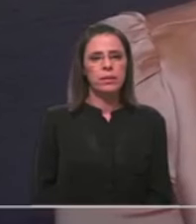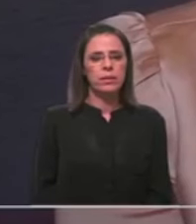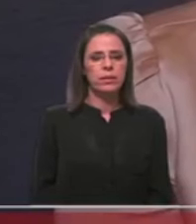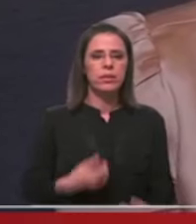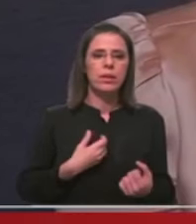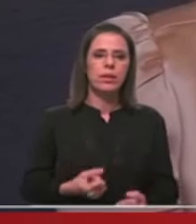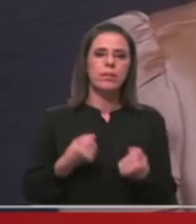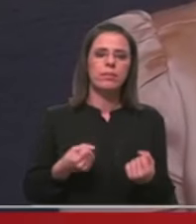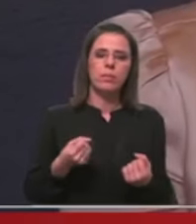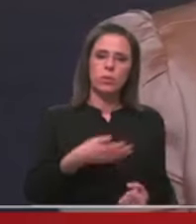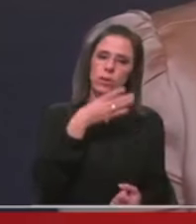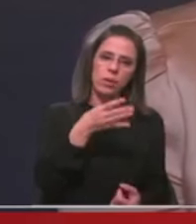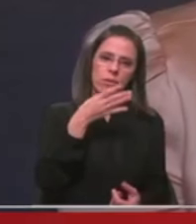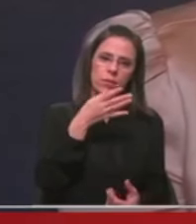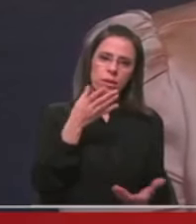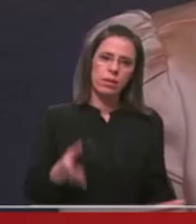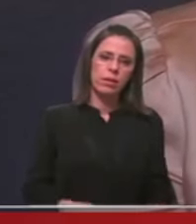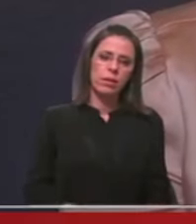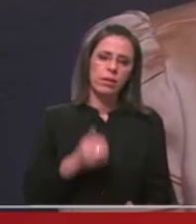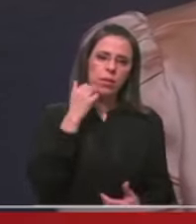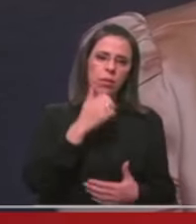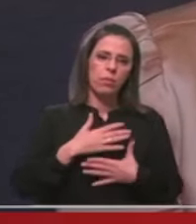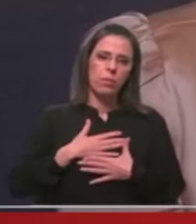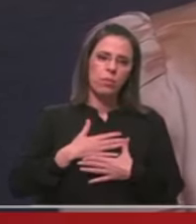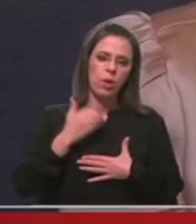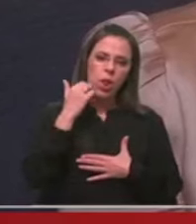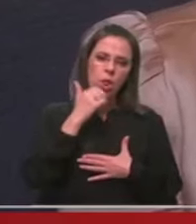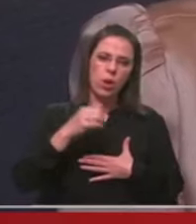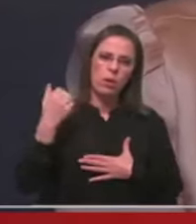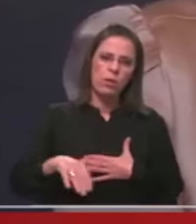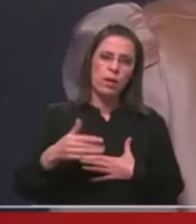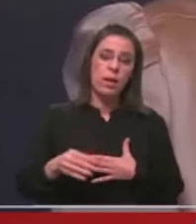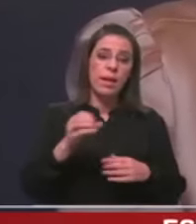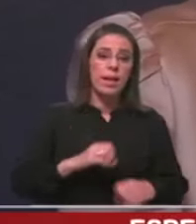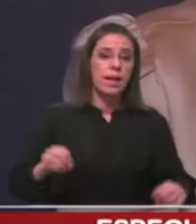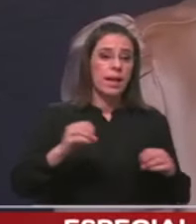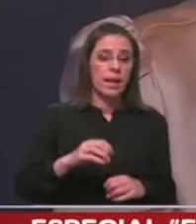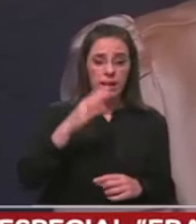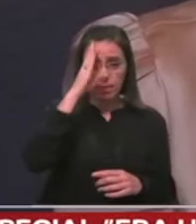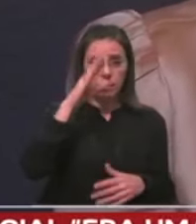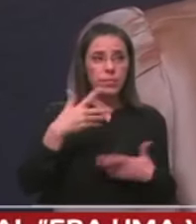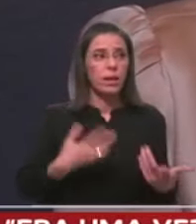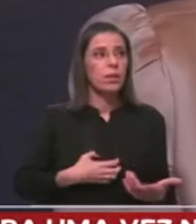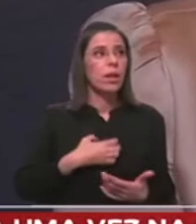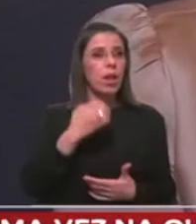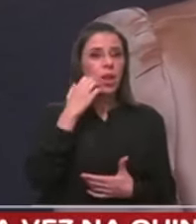Eu não sei explicar. É uma dor muito, muito, muito. Ninguém imagina a dor que eu sinto.